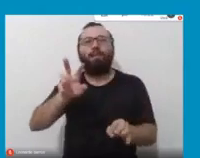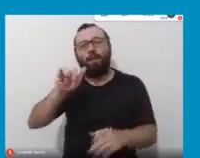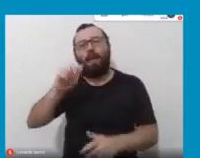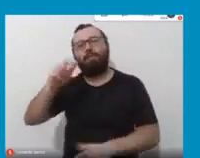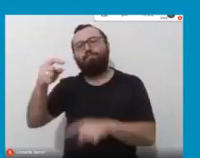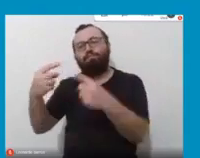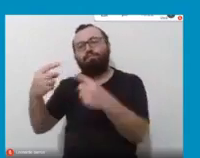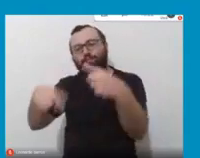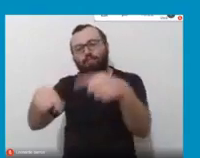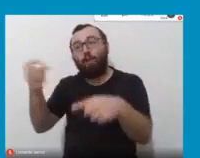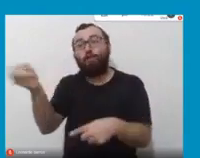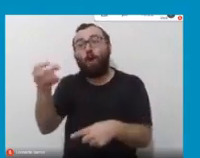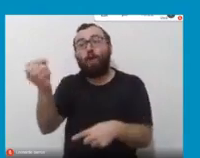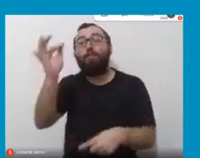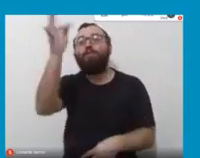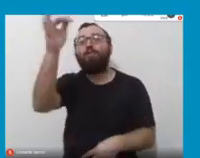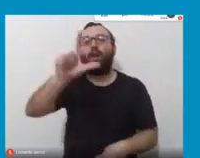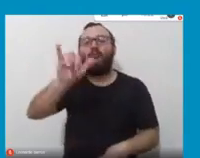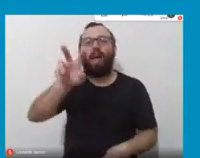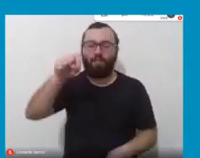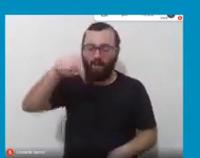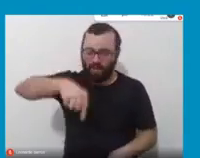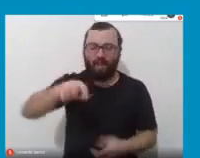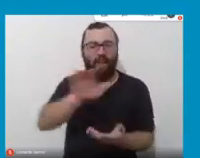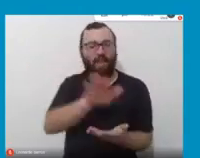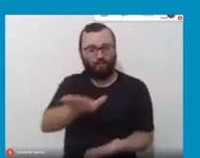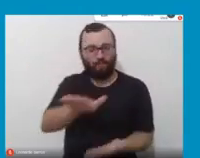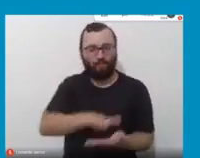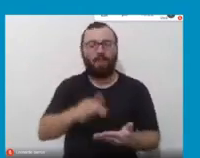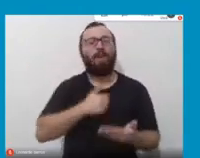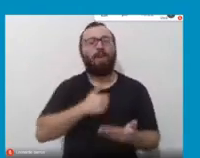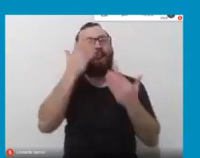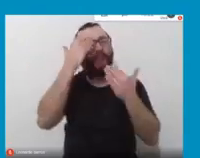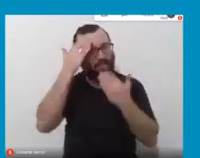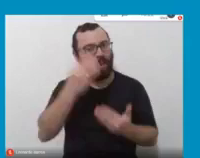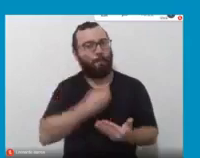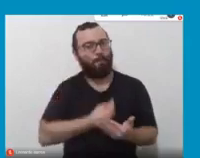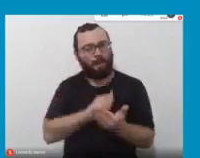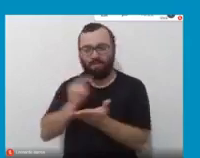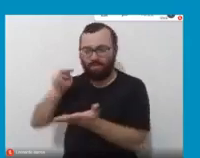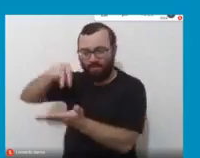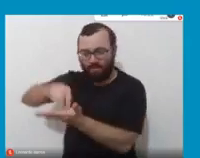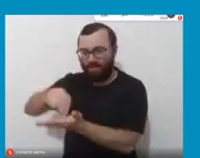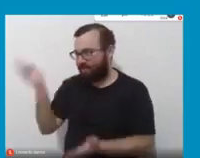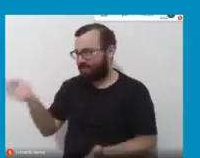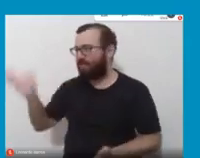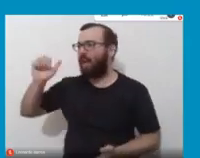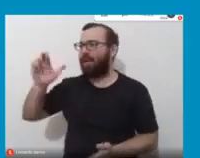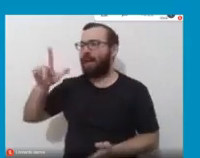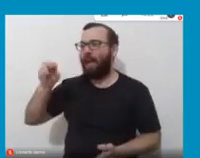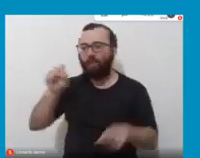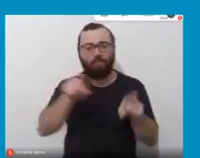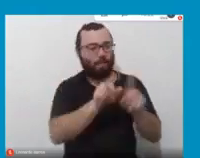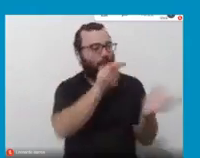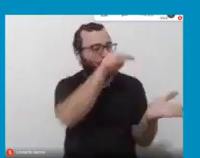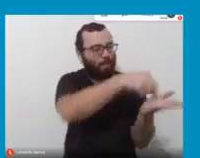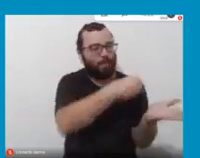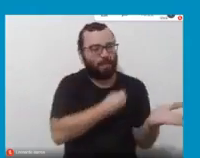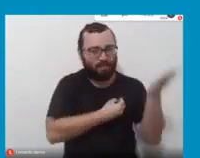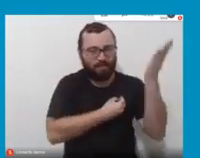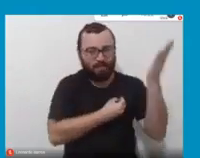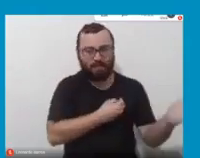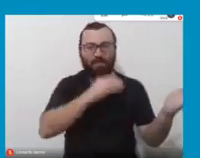novas lives aqui na editora. Eu quero agradecer, então, a presença do Carlos, a presença do Paulo Lins, a presença